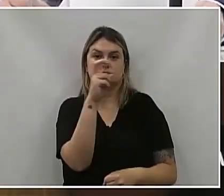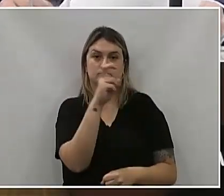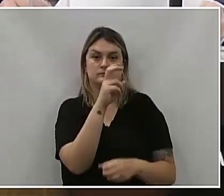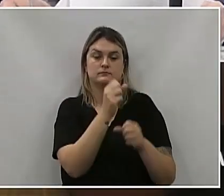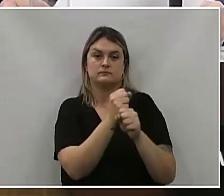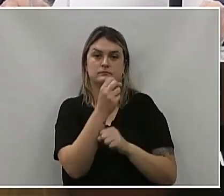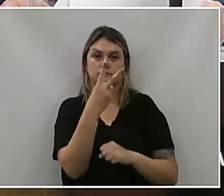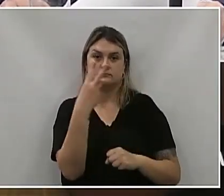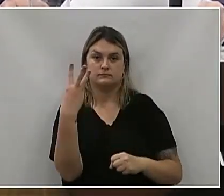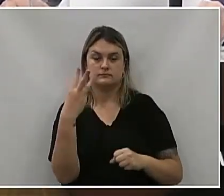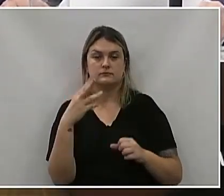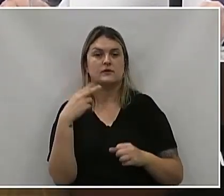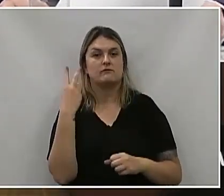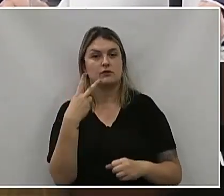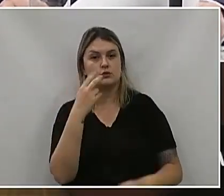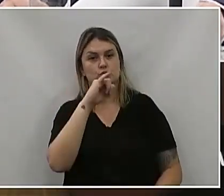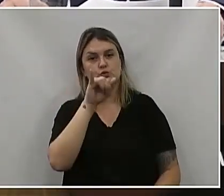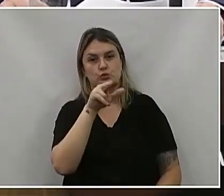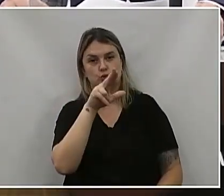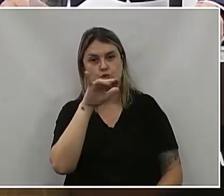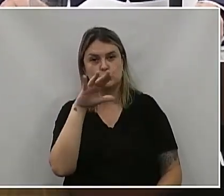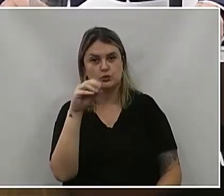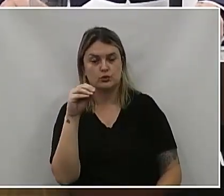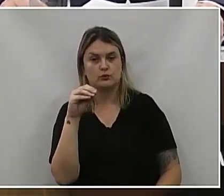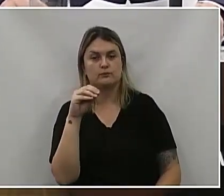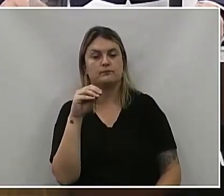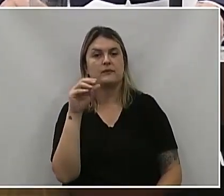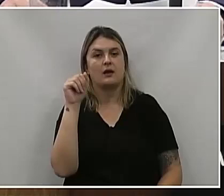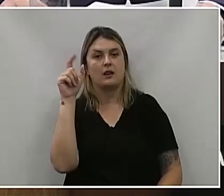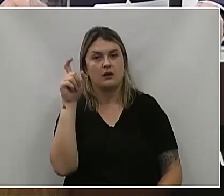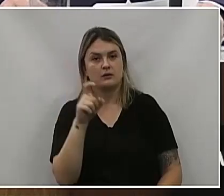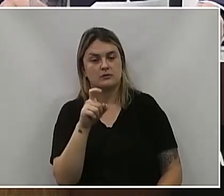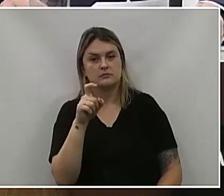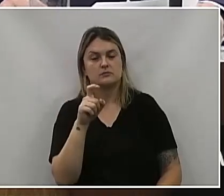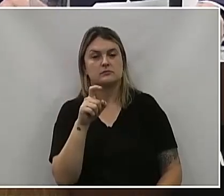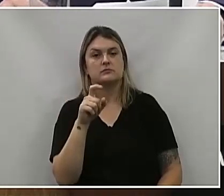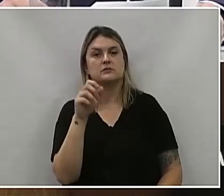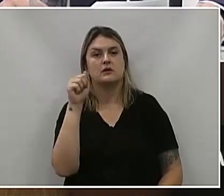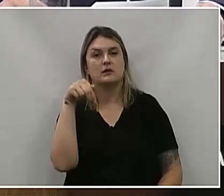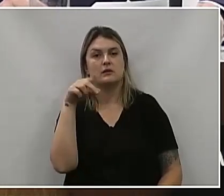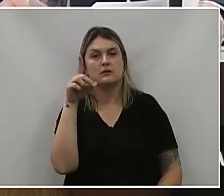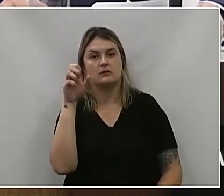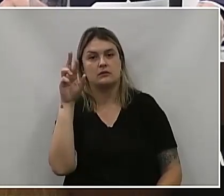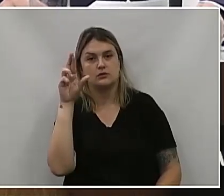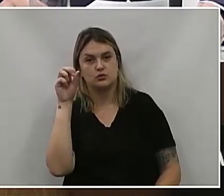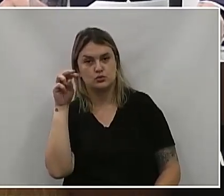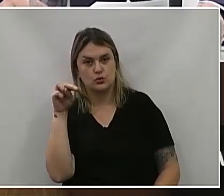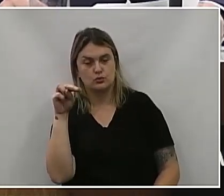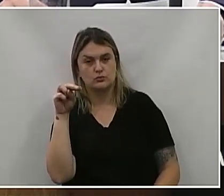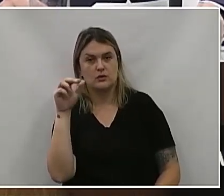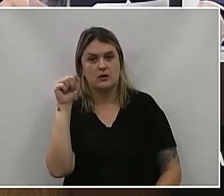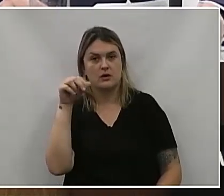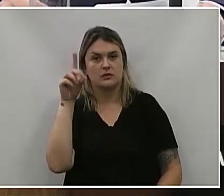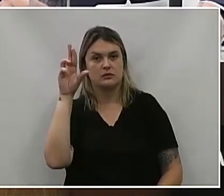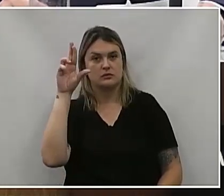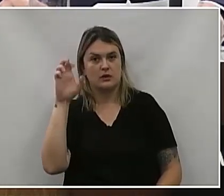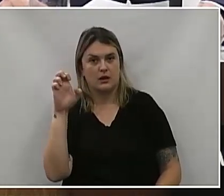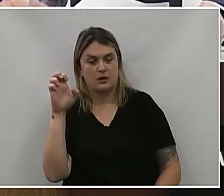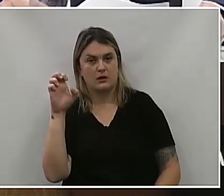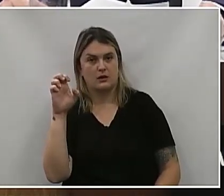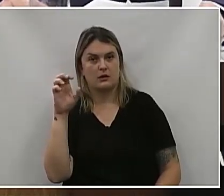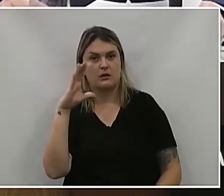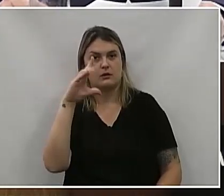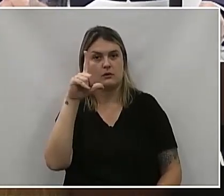de 2023, dos vereadores Júlio Adilson Pires Filho, Alex Anastácio, Anderson Cripa, Luiz Cardoso, André Cristiano